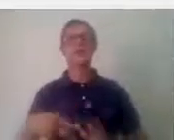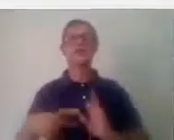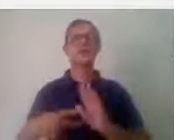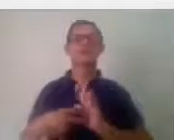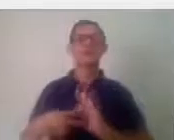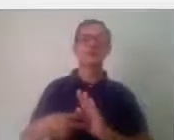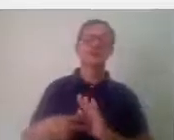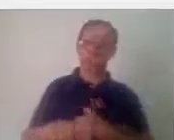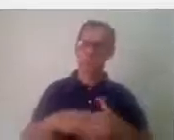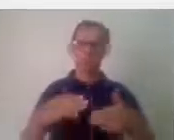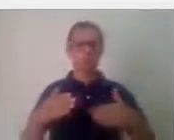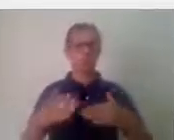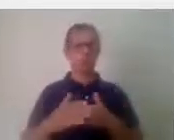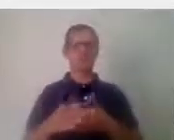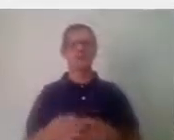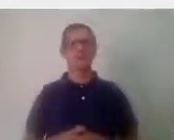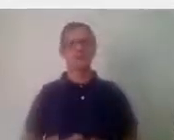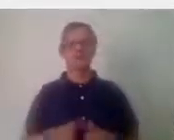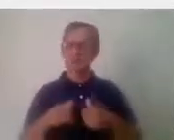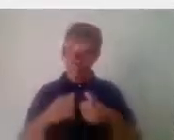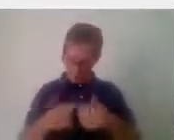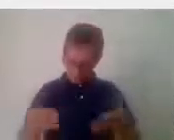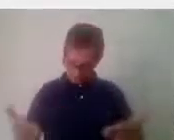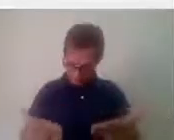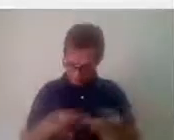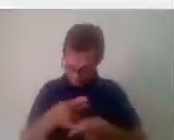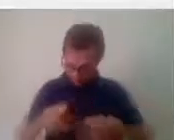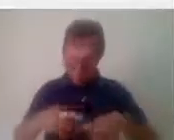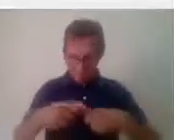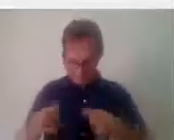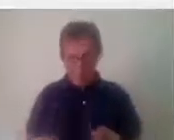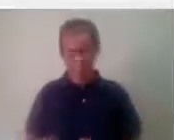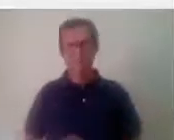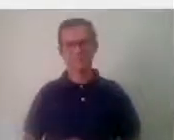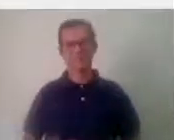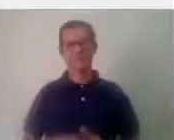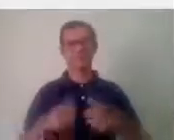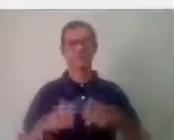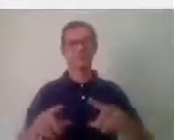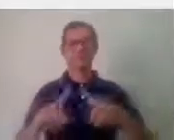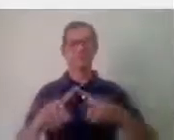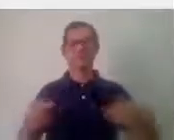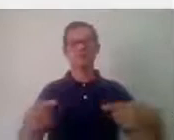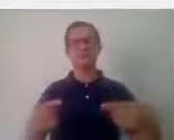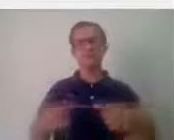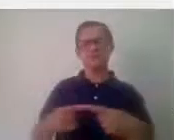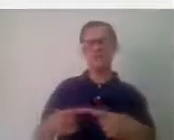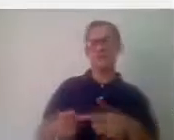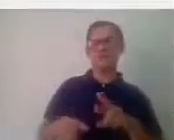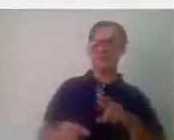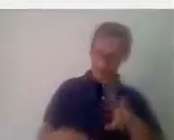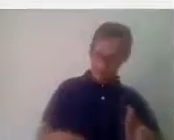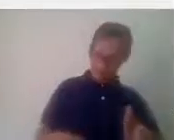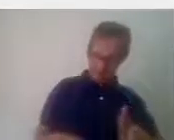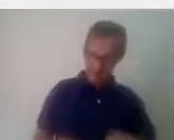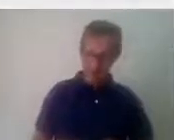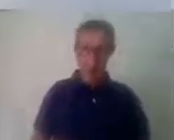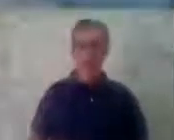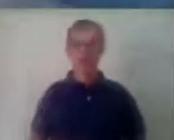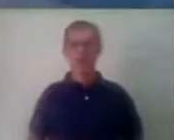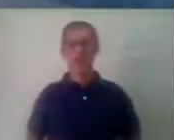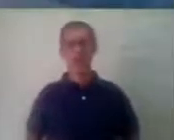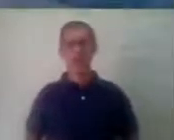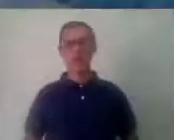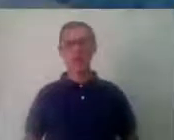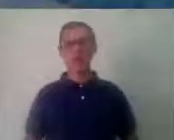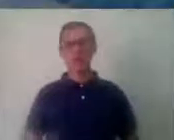daqui significa? Essa daqui está falando assim, olha, esse retângulo aí, esse R, é a região que